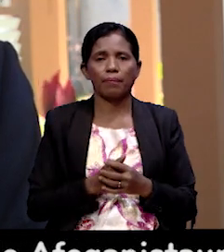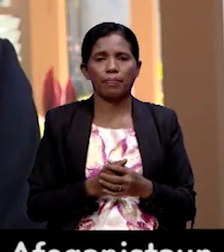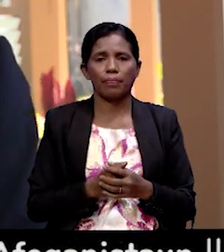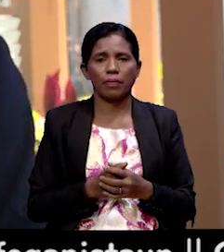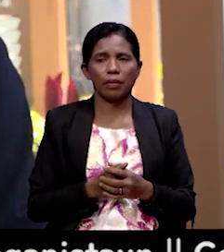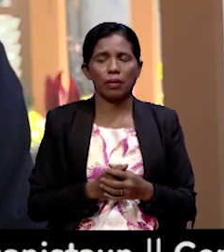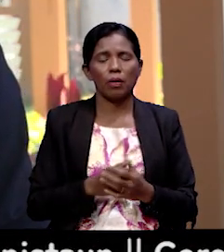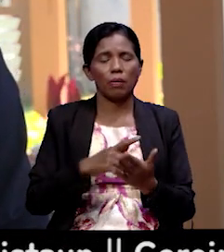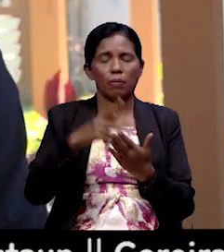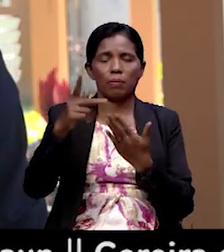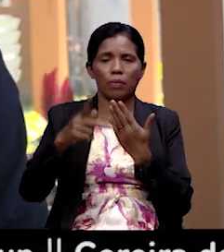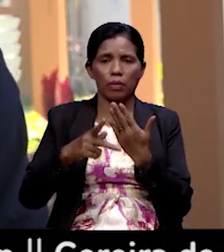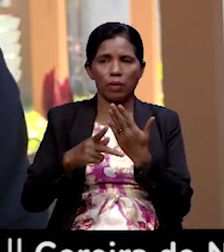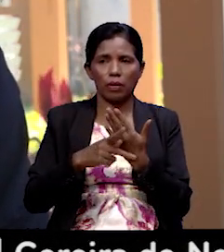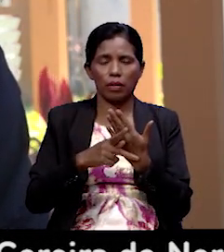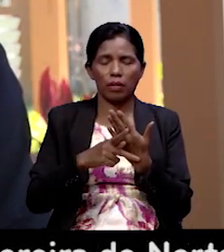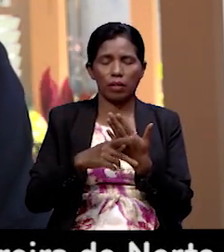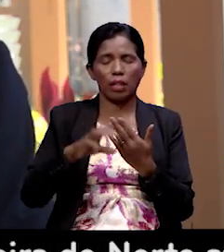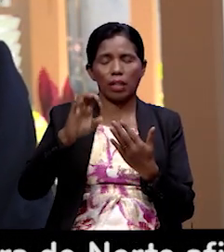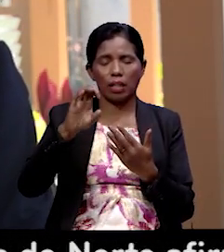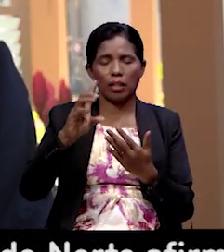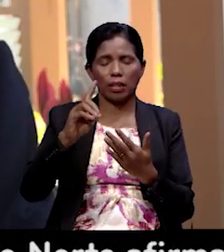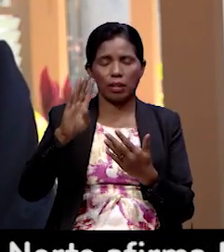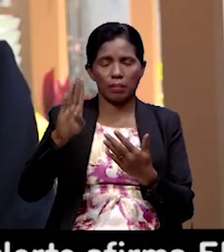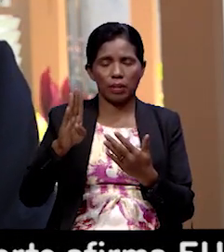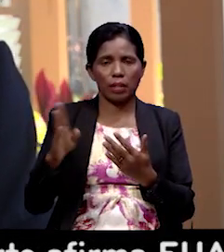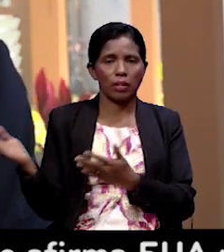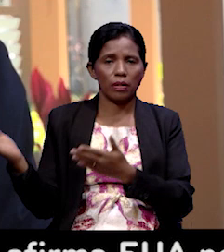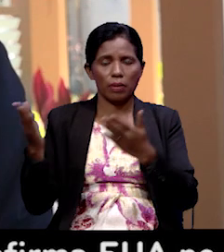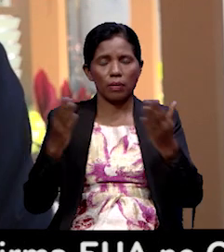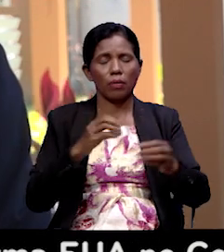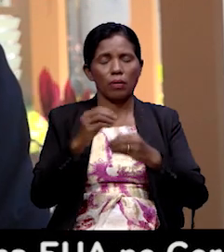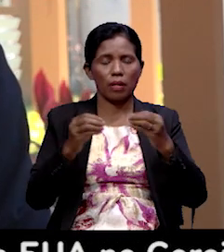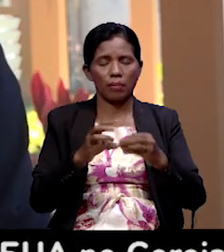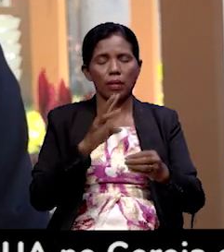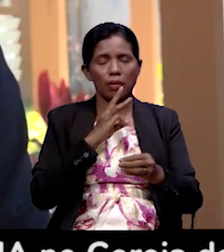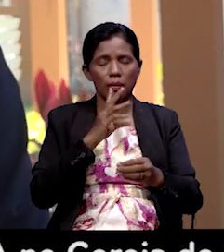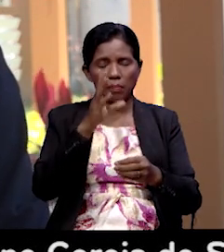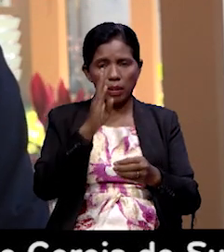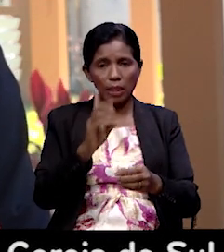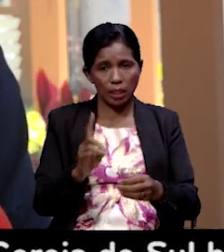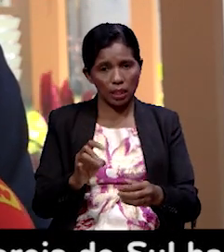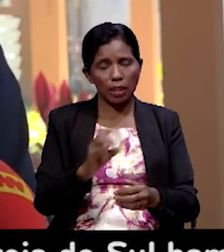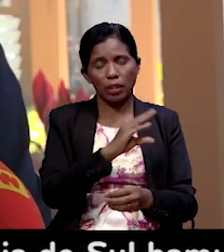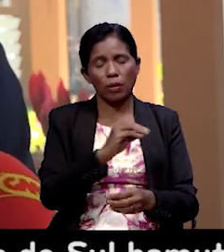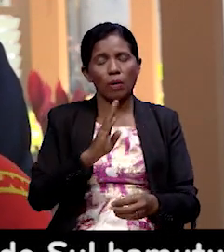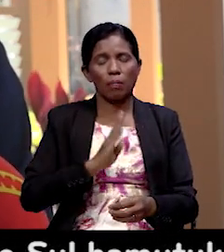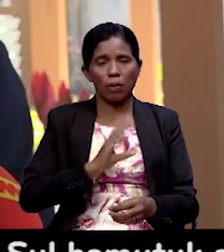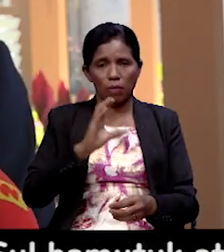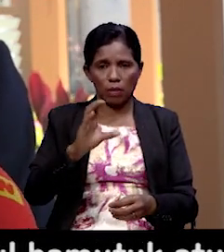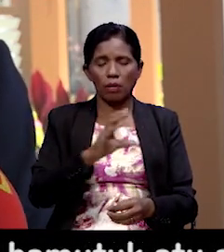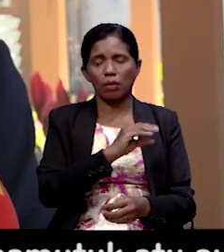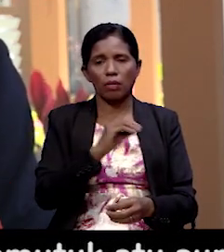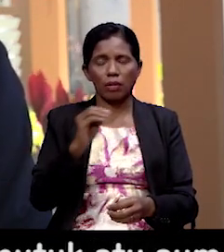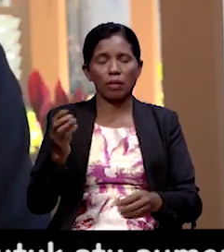num programa com ADB, Rato Investe da Água e Saneamento Badili no Balcau. Um dos aspectos que o